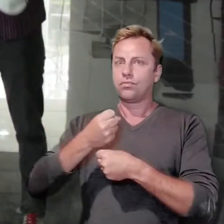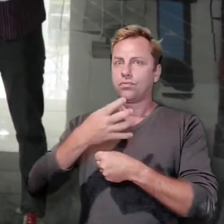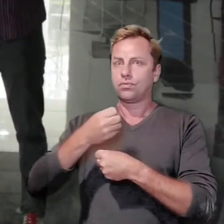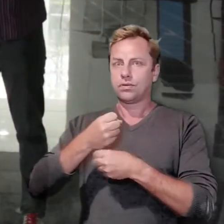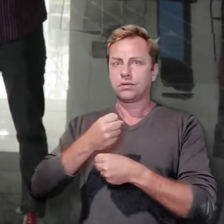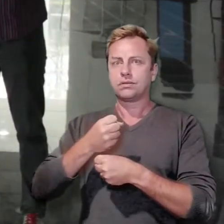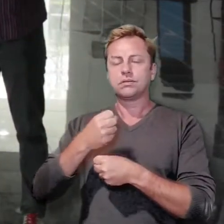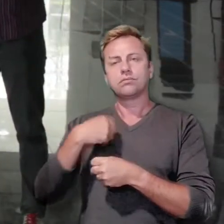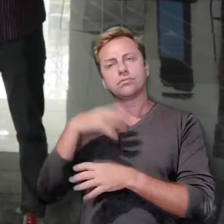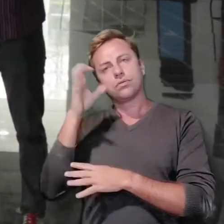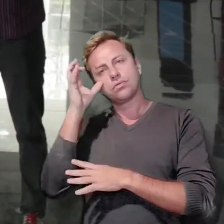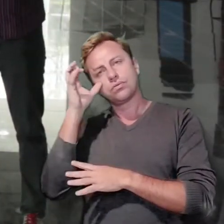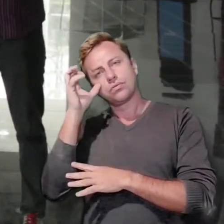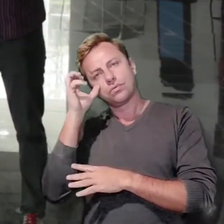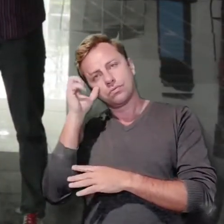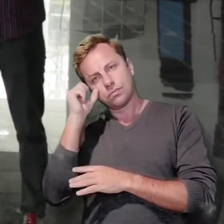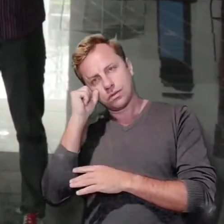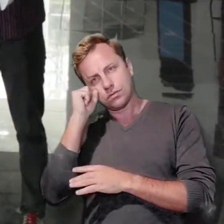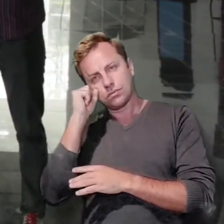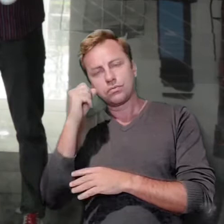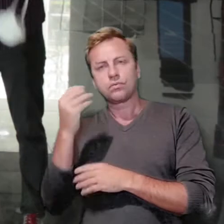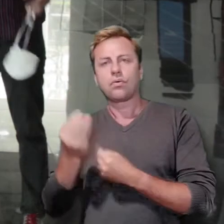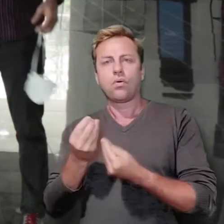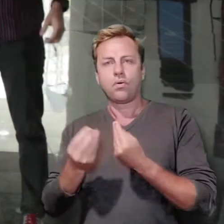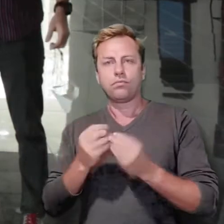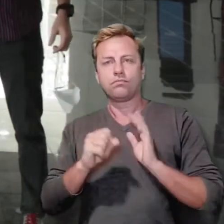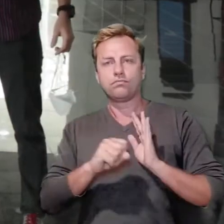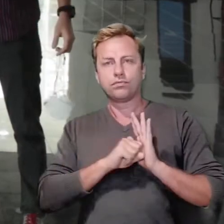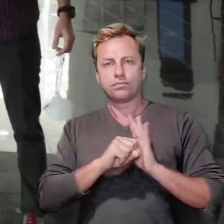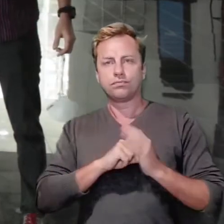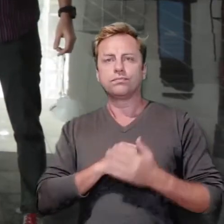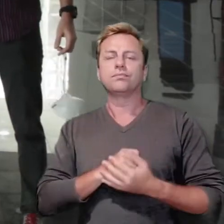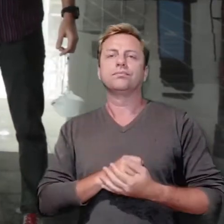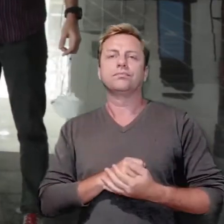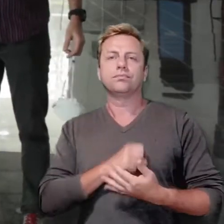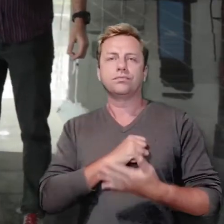coração batendo quando eu estou dormindo, ou quando nós estamos dormindo.